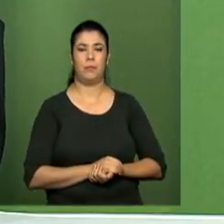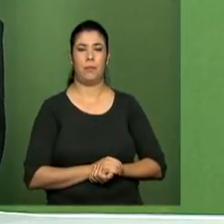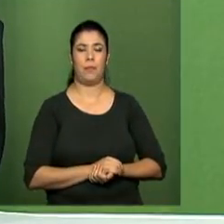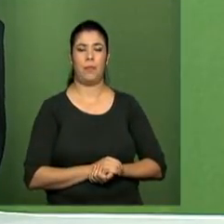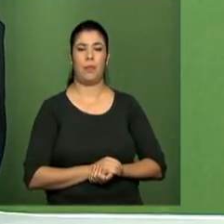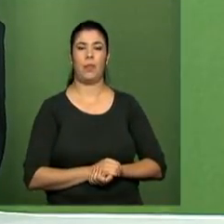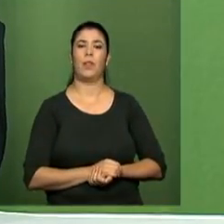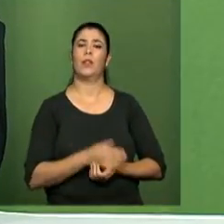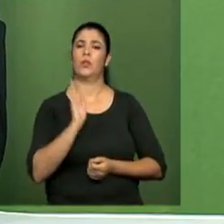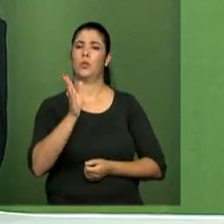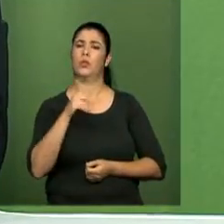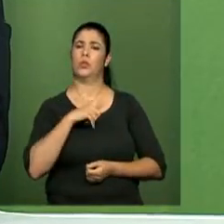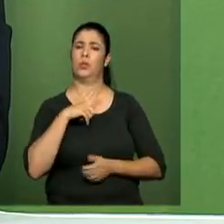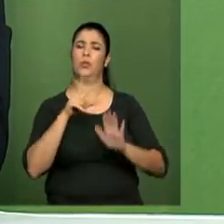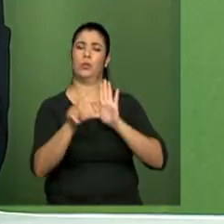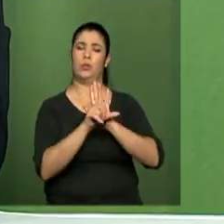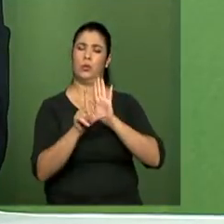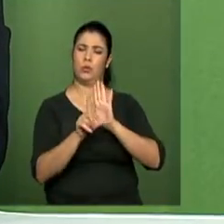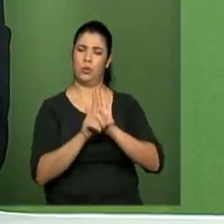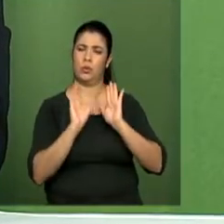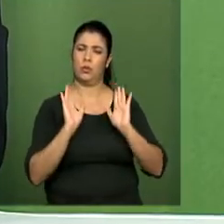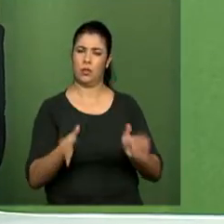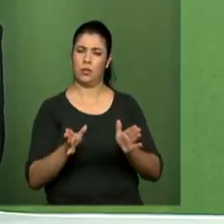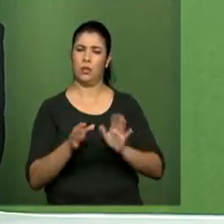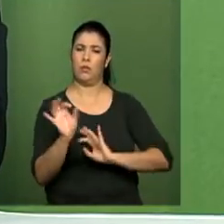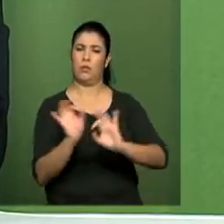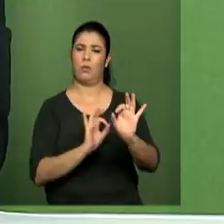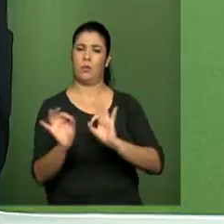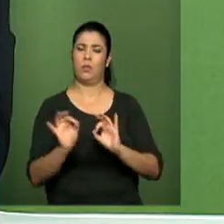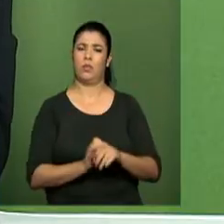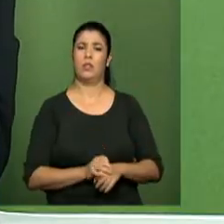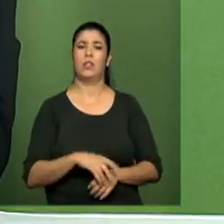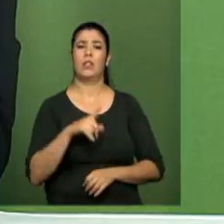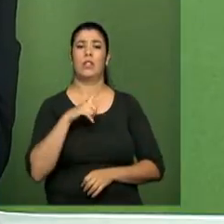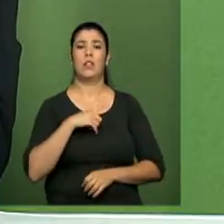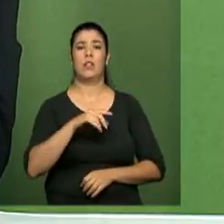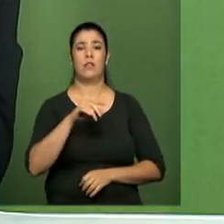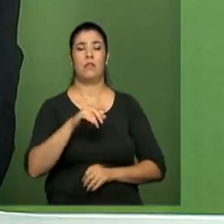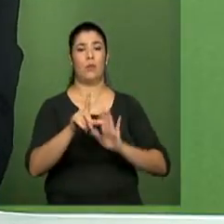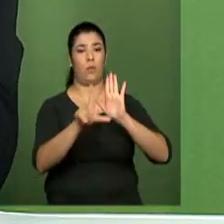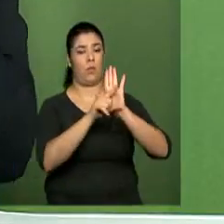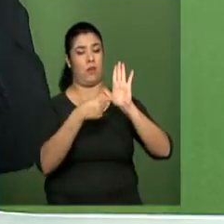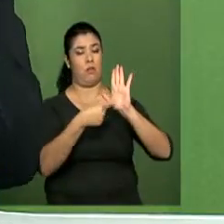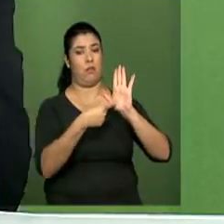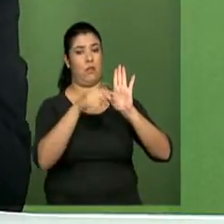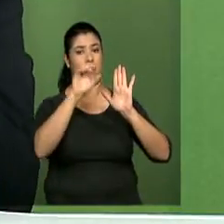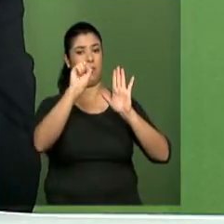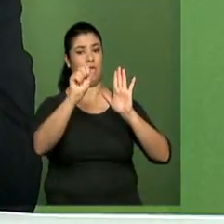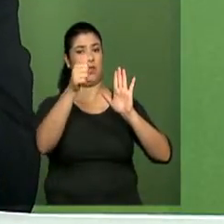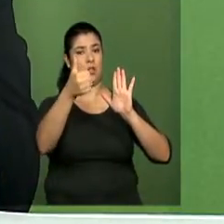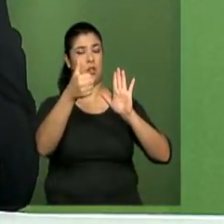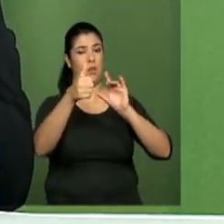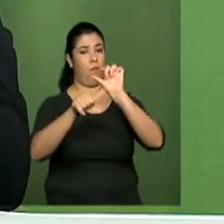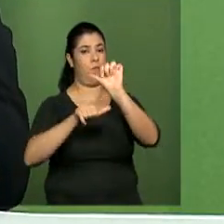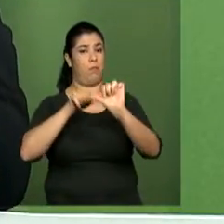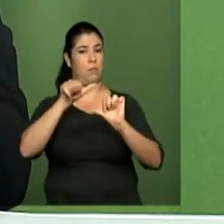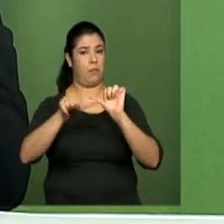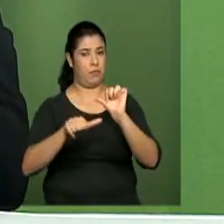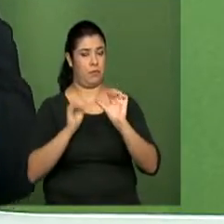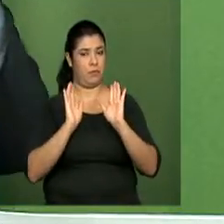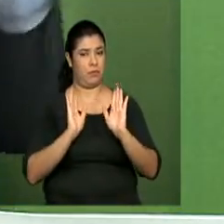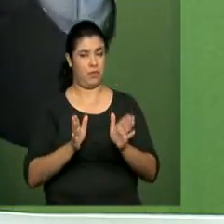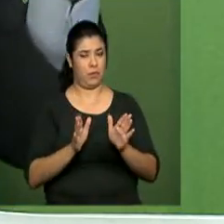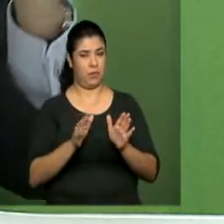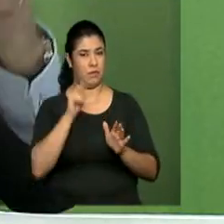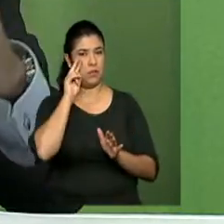a lei já foi feita a lei foi feita que foi a lei com 81 modificações é que todo mundo só olhou é é a